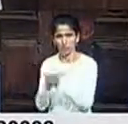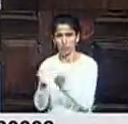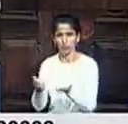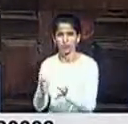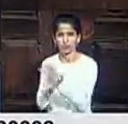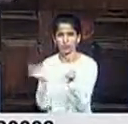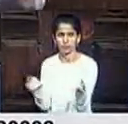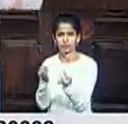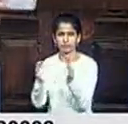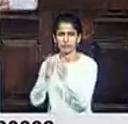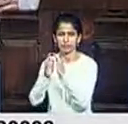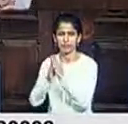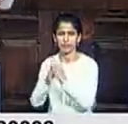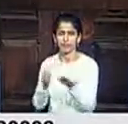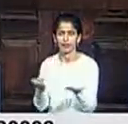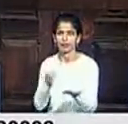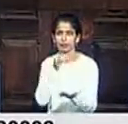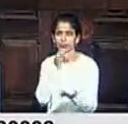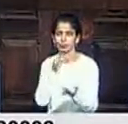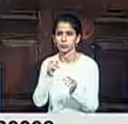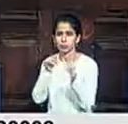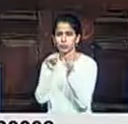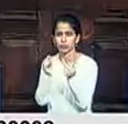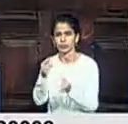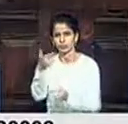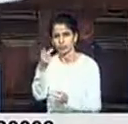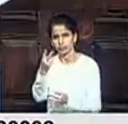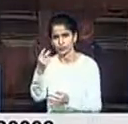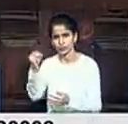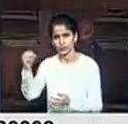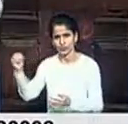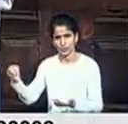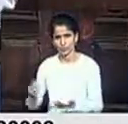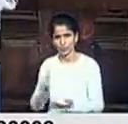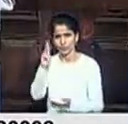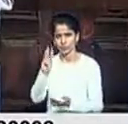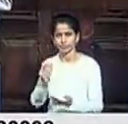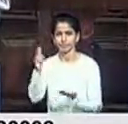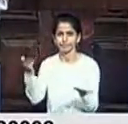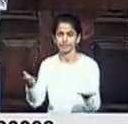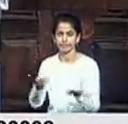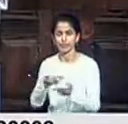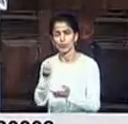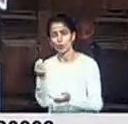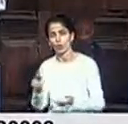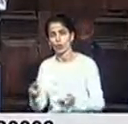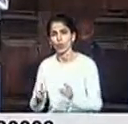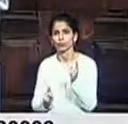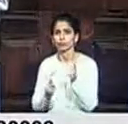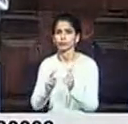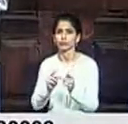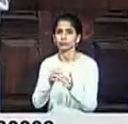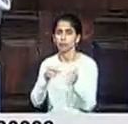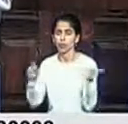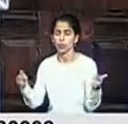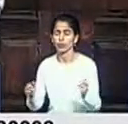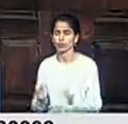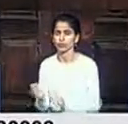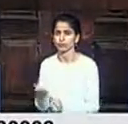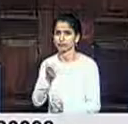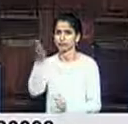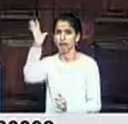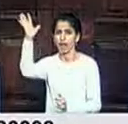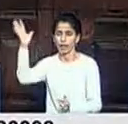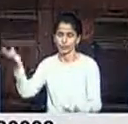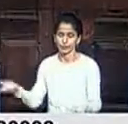não taxar, por exemplo, os barcos e outros produtos que são produtos de alto consumo e não das